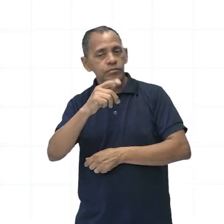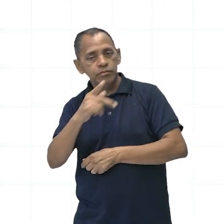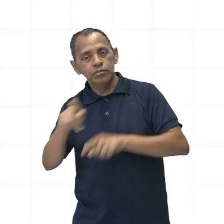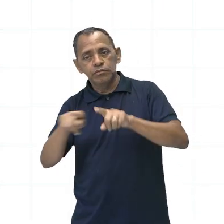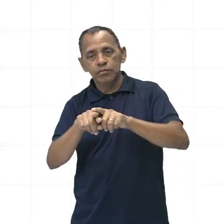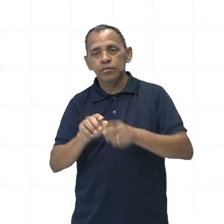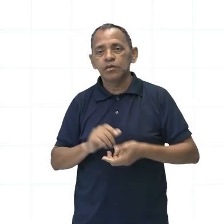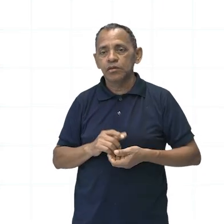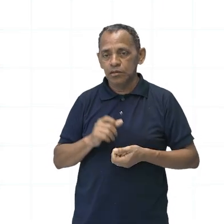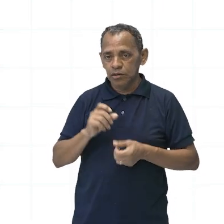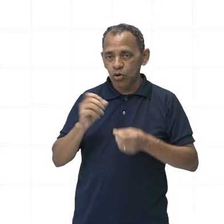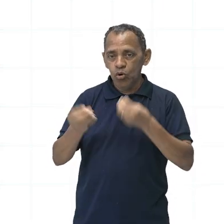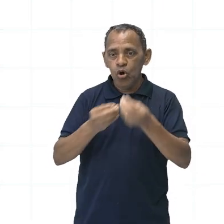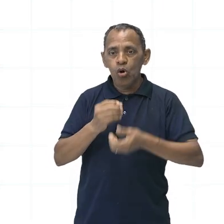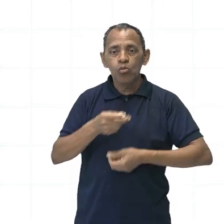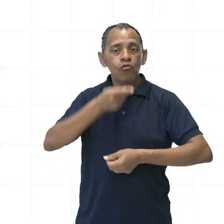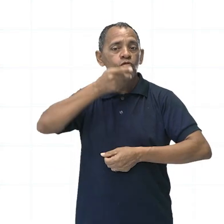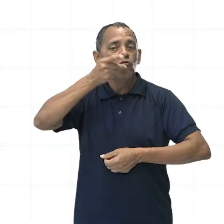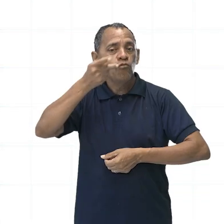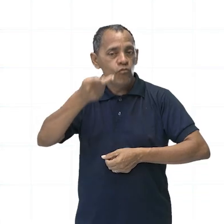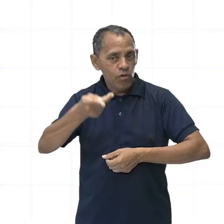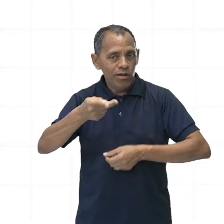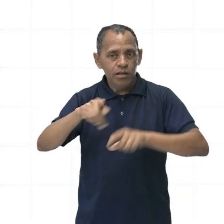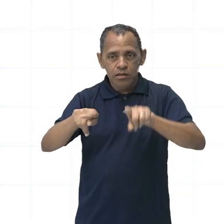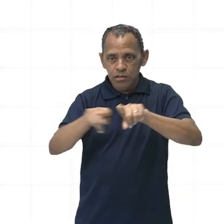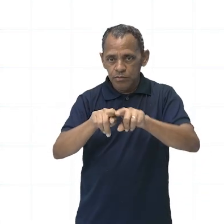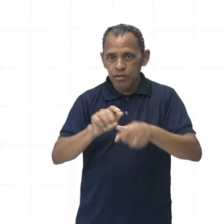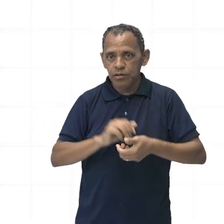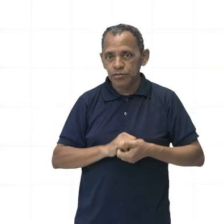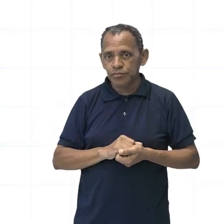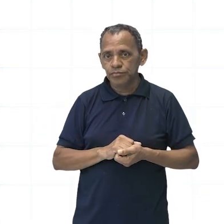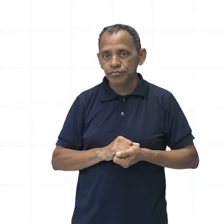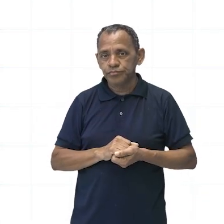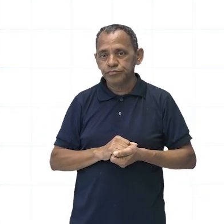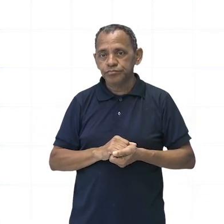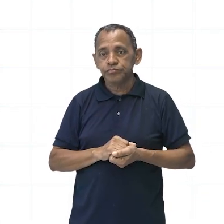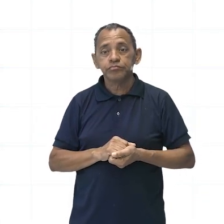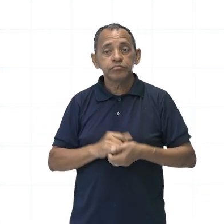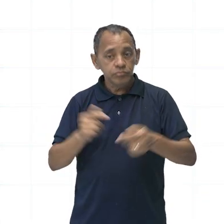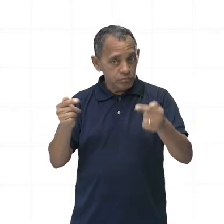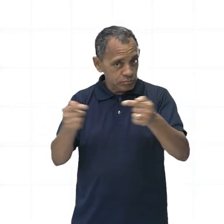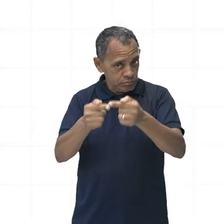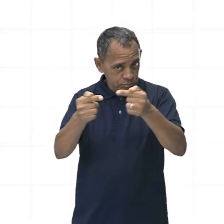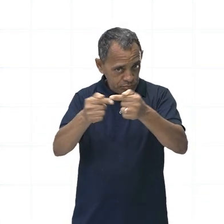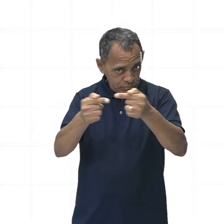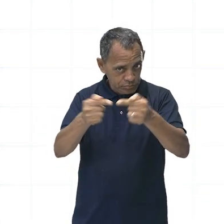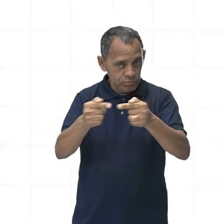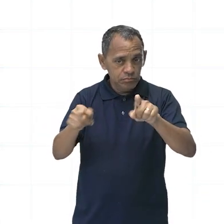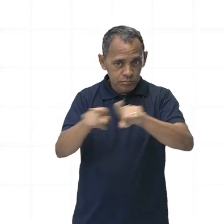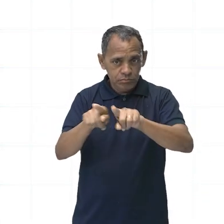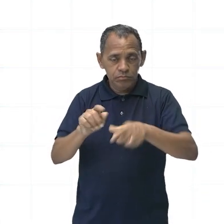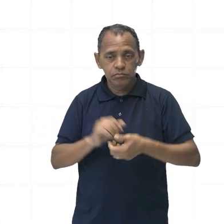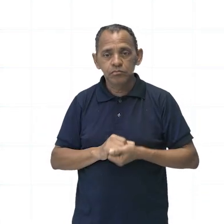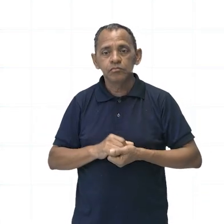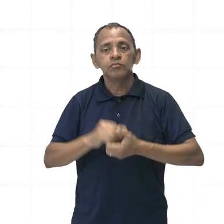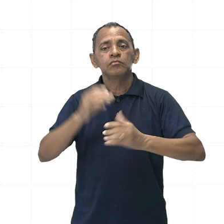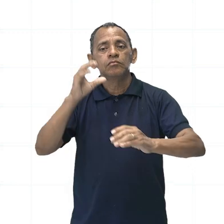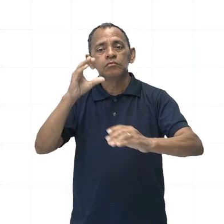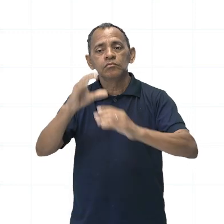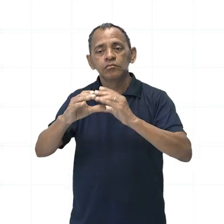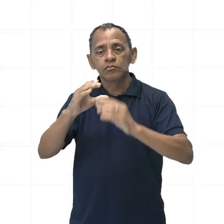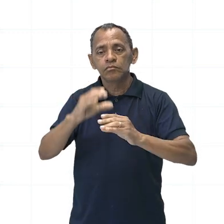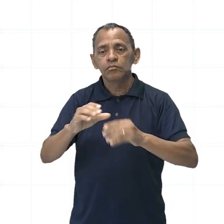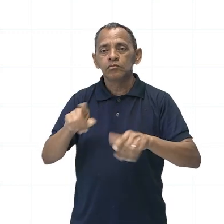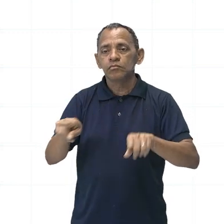ou seja, o rap, uma fala rítmica e rimada, que é cantada. Então,